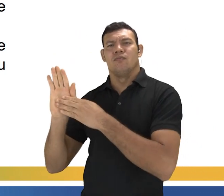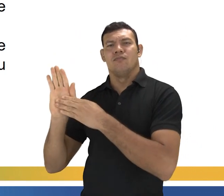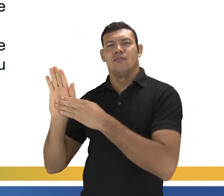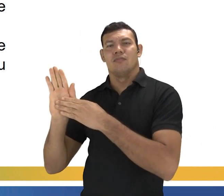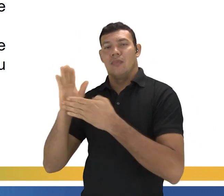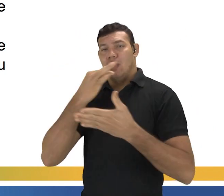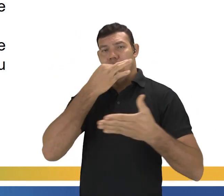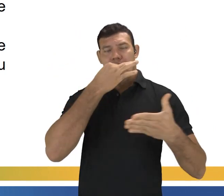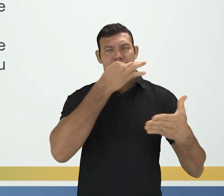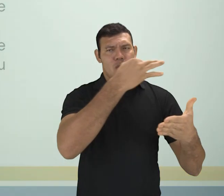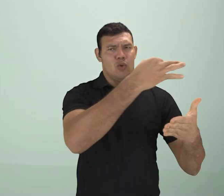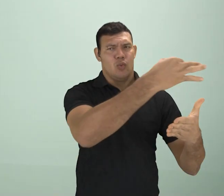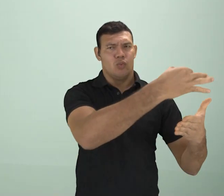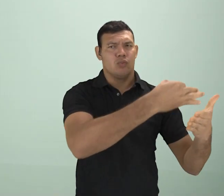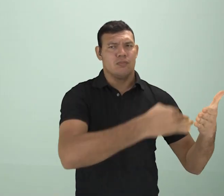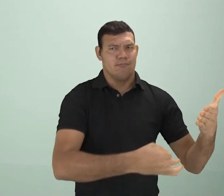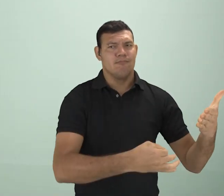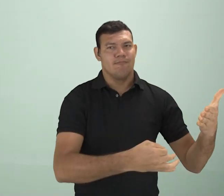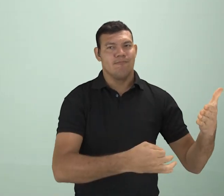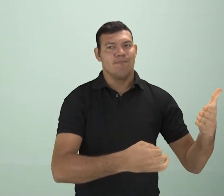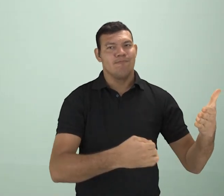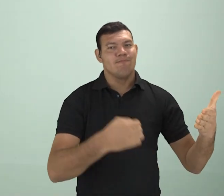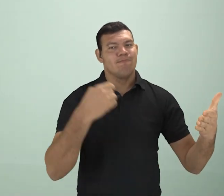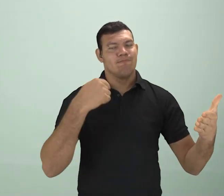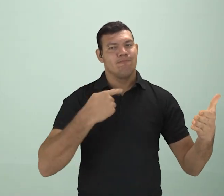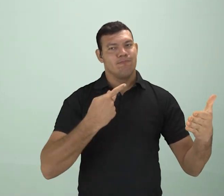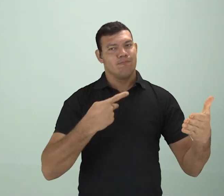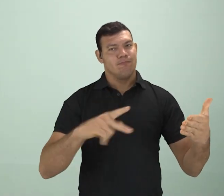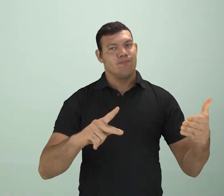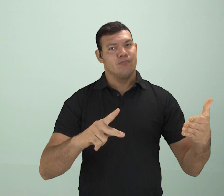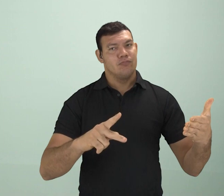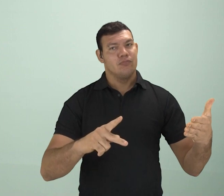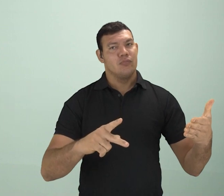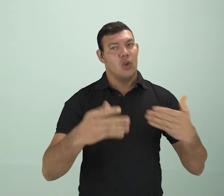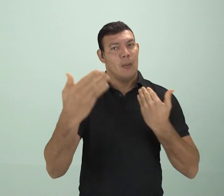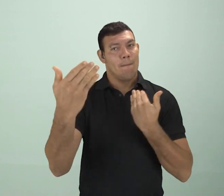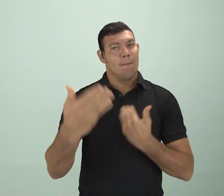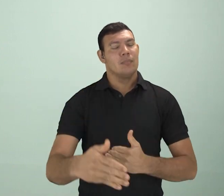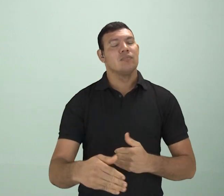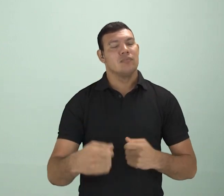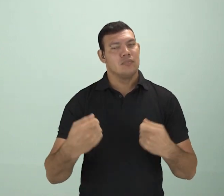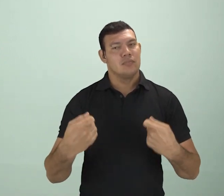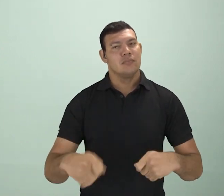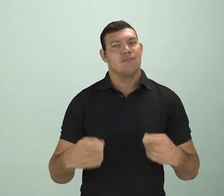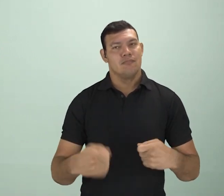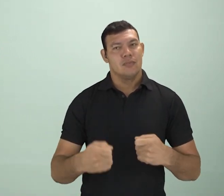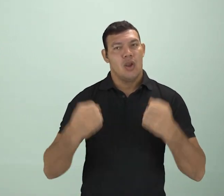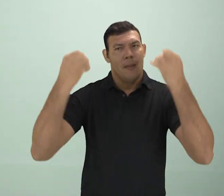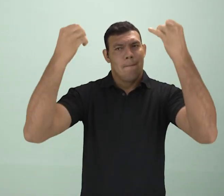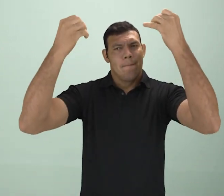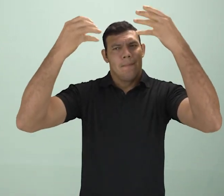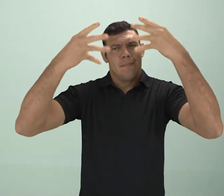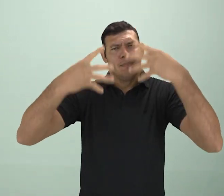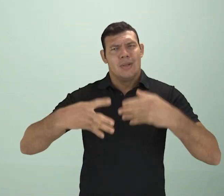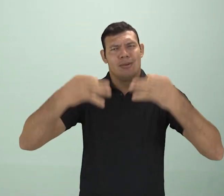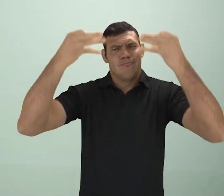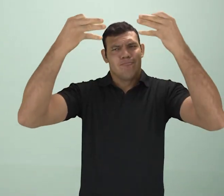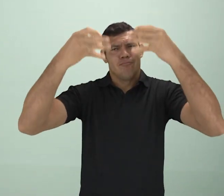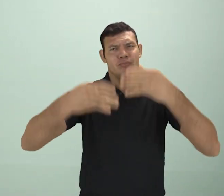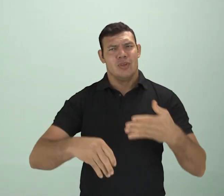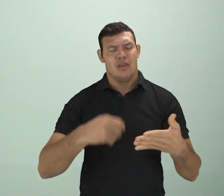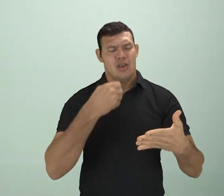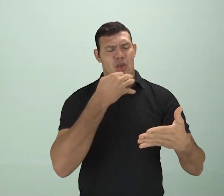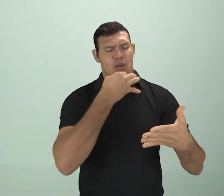opinião que você defende, o seu ponto de vista na prova, deve estar fundamentado em explicações e argumentos para